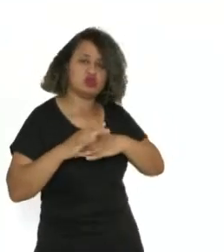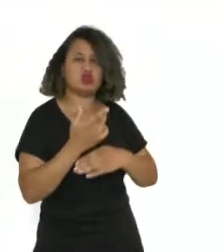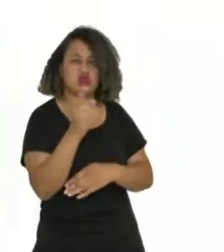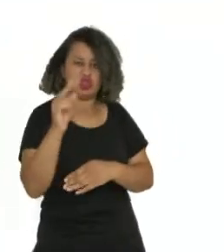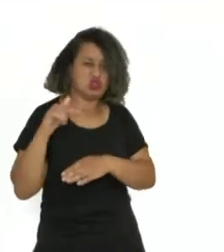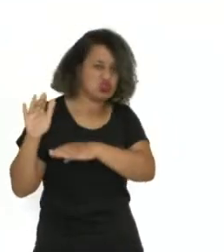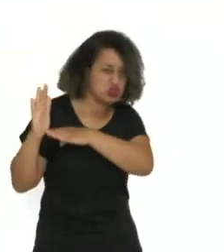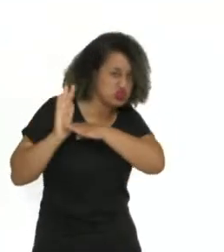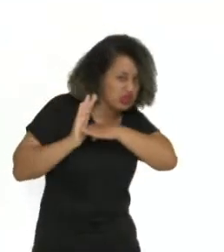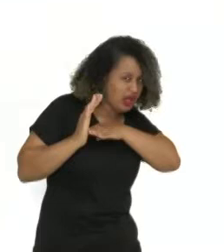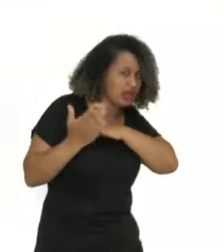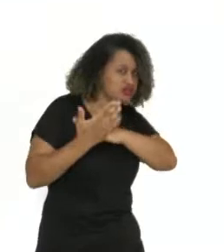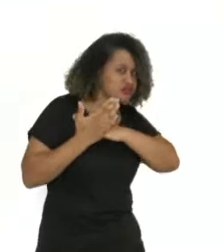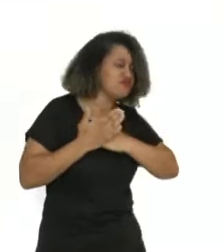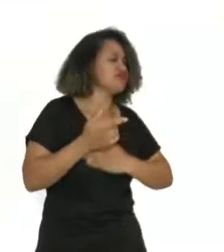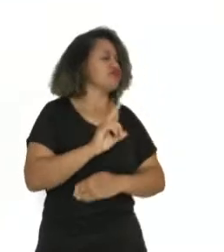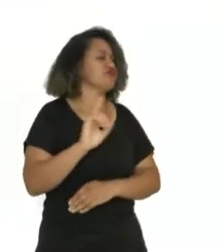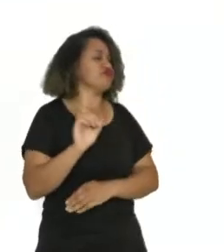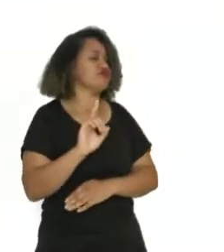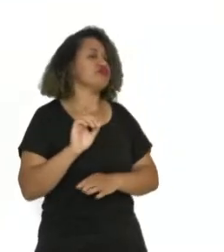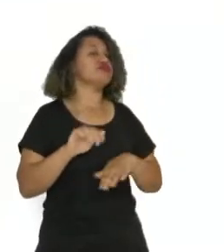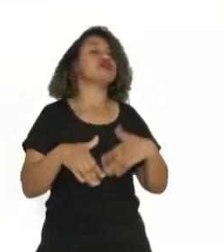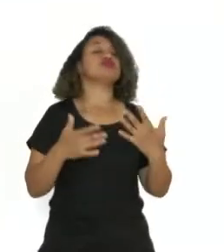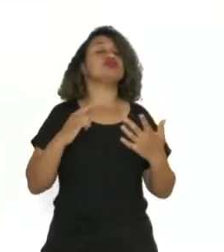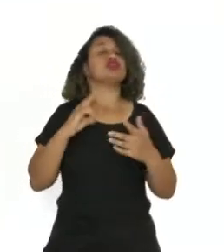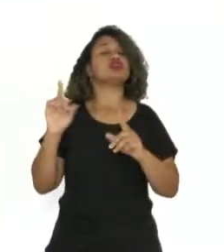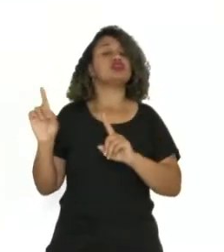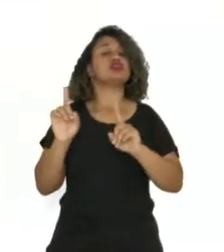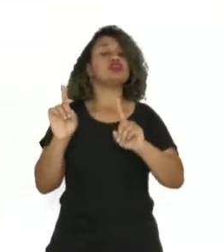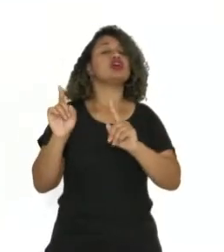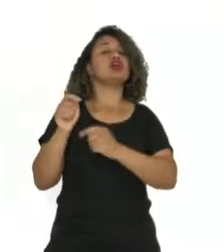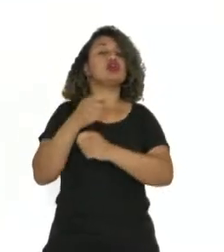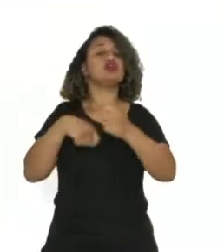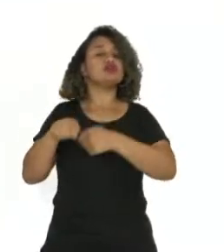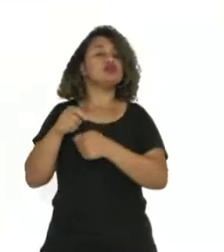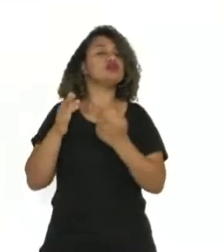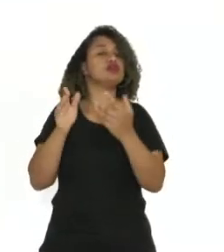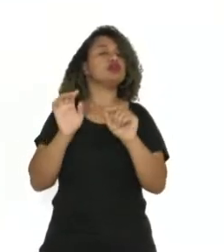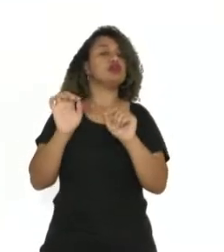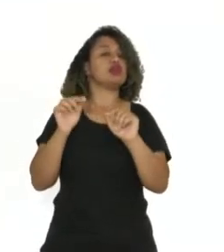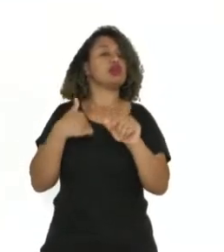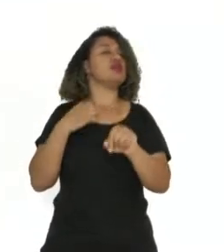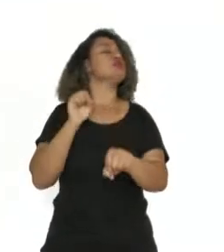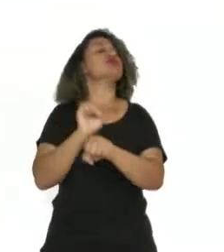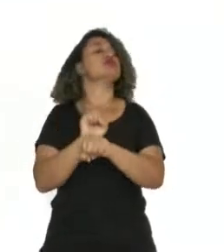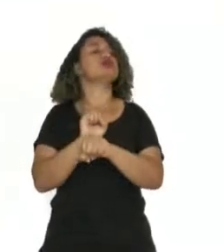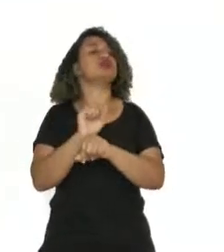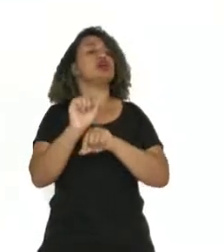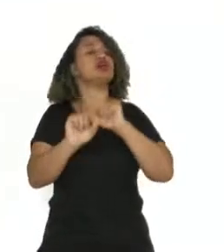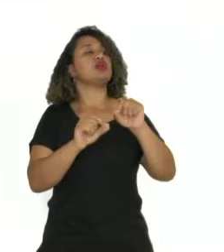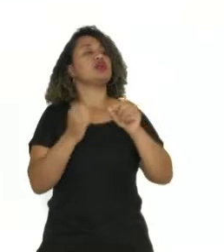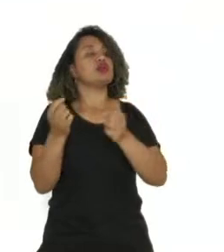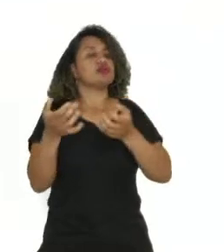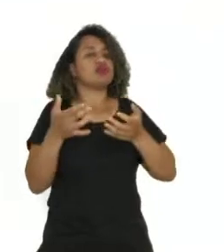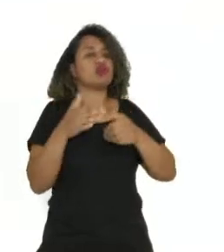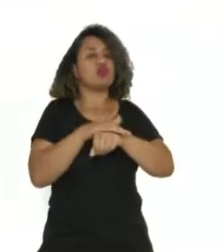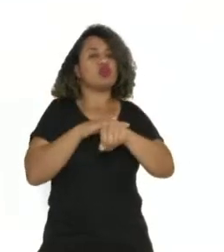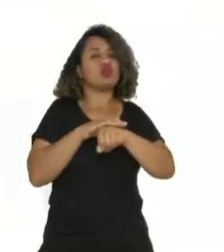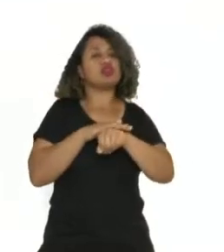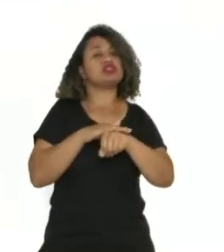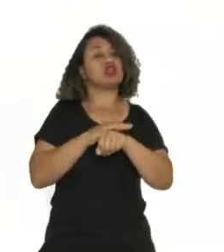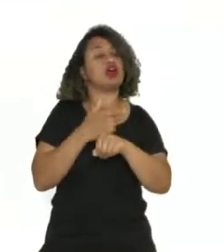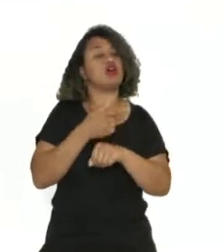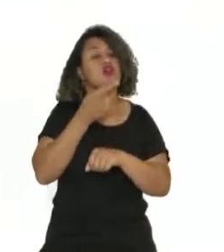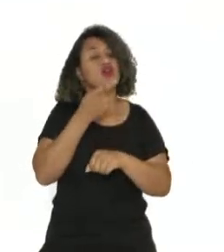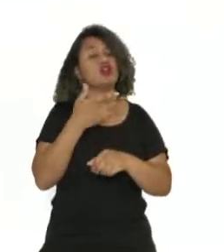não vão. Nisso ia passando por nós o administrador, que ao parar para dar meia dúzia de prosa, cumprimentou